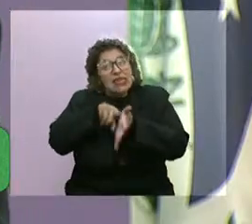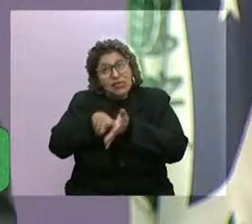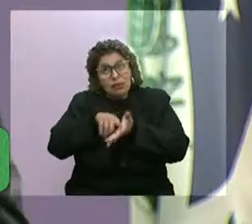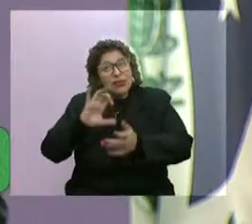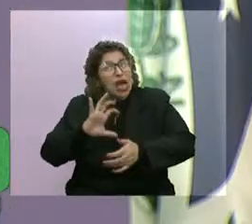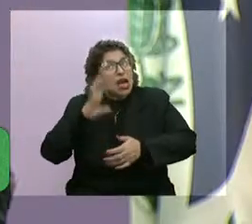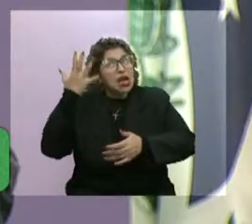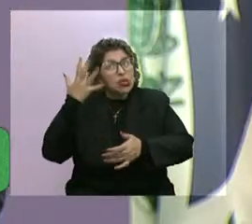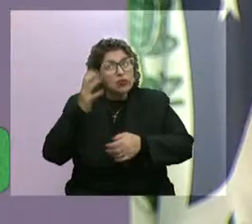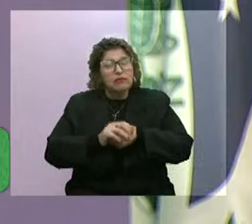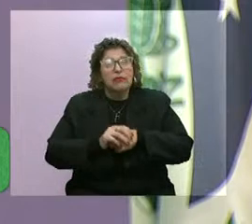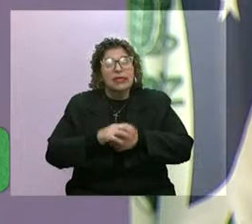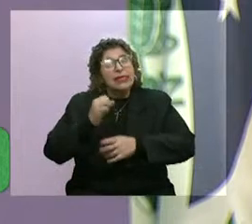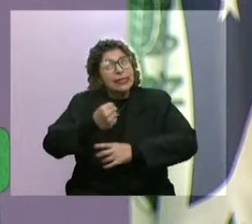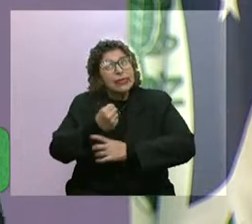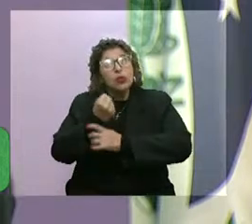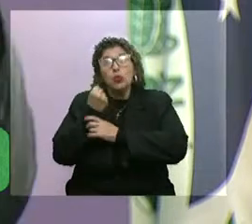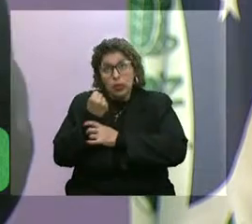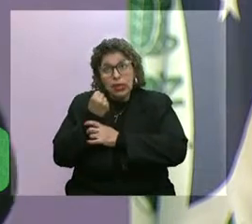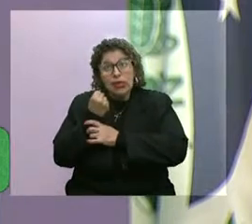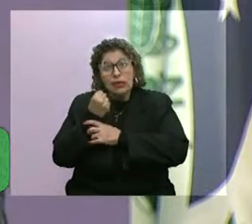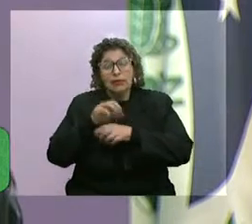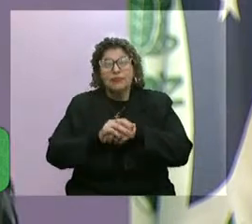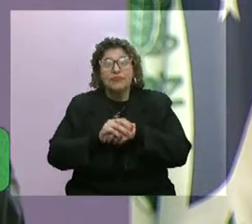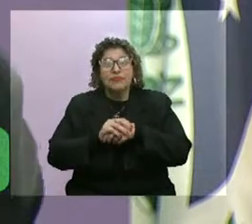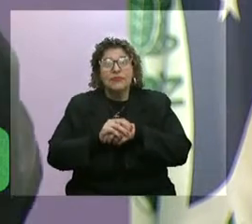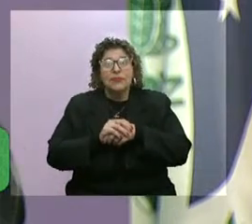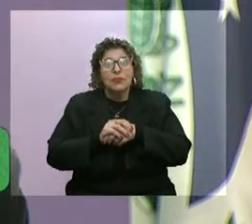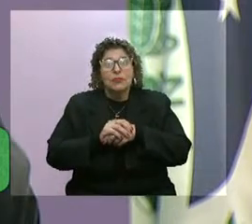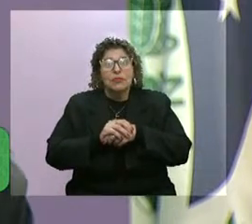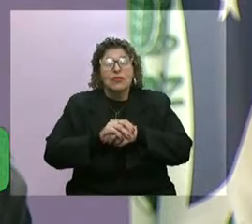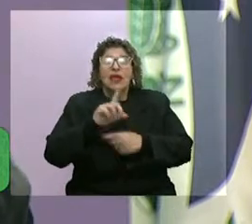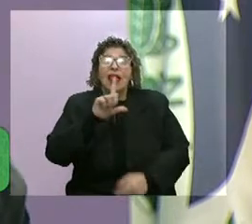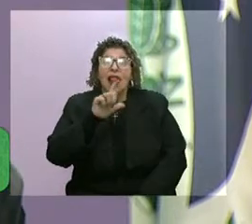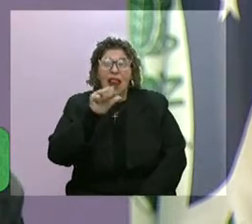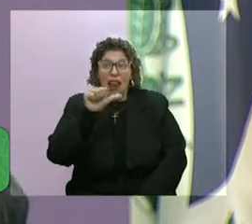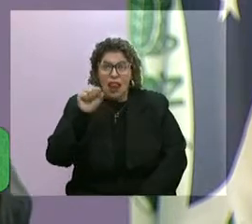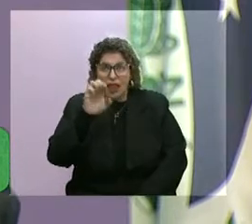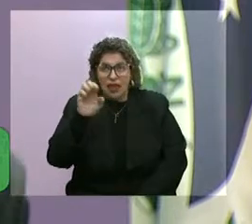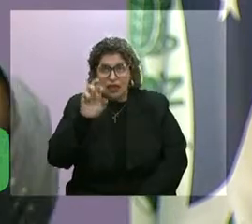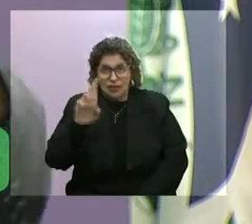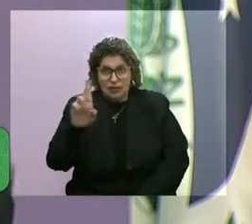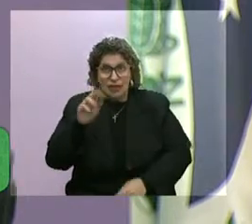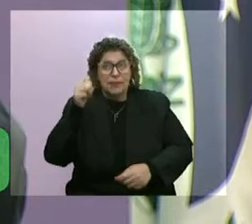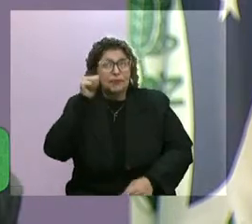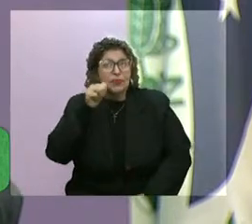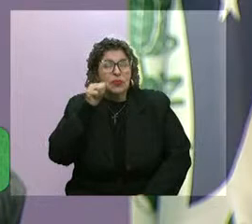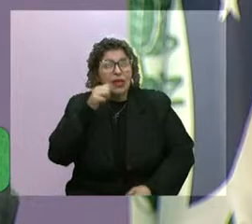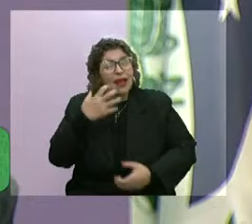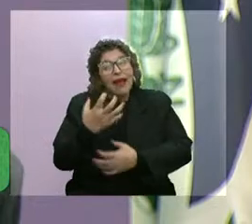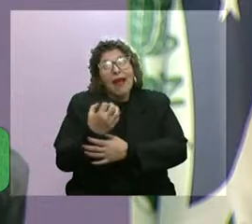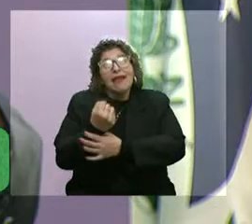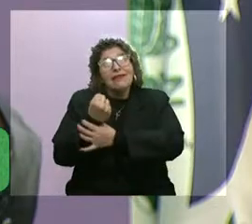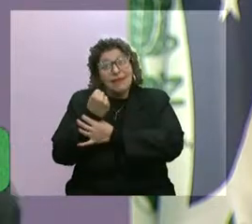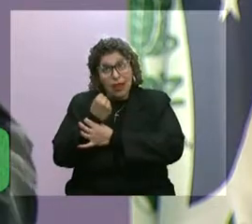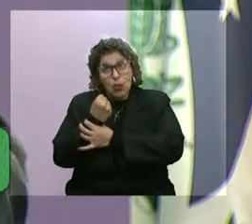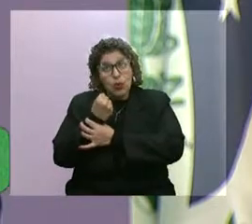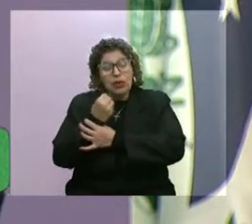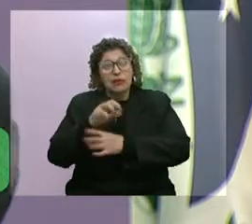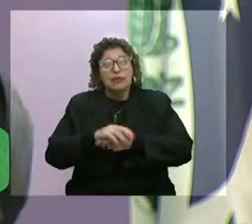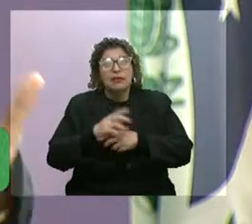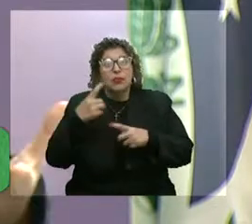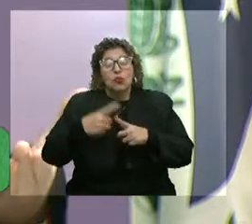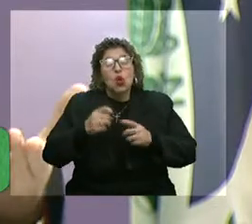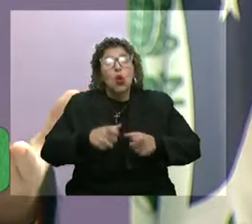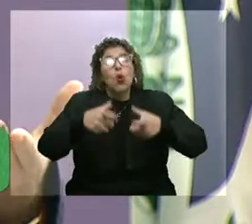resolvido. E dando segurança, né? Eles, na parte de leis, eles vão trazer isso, que eles querem uma certa segurança no sentido de que,